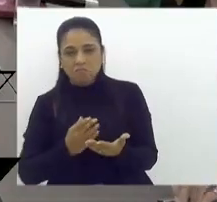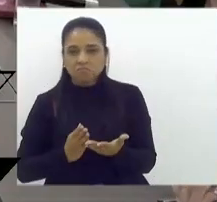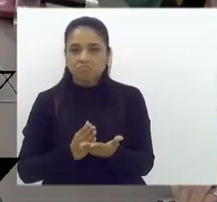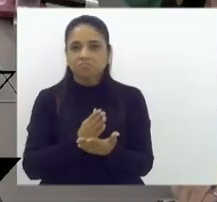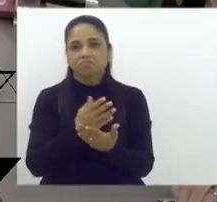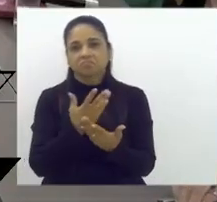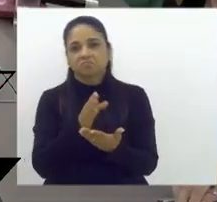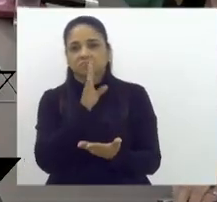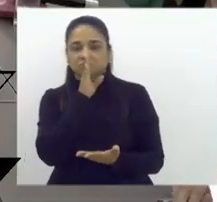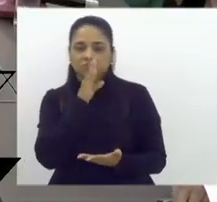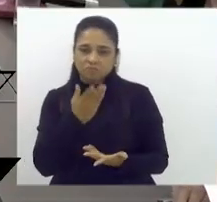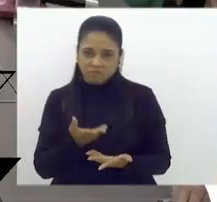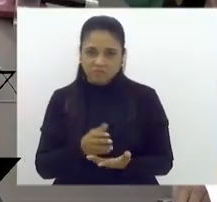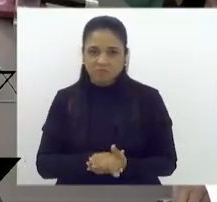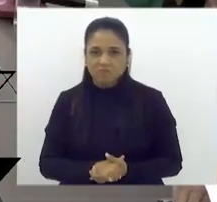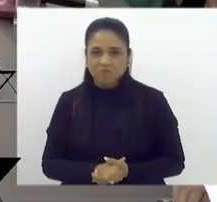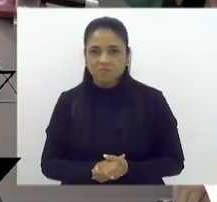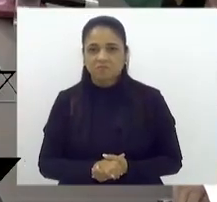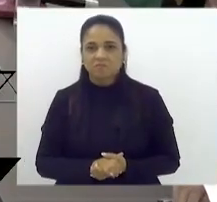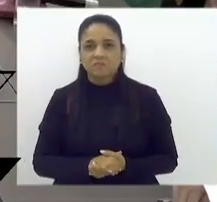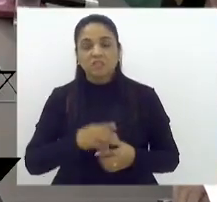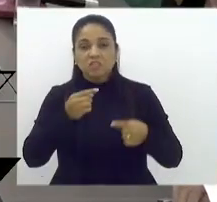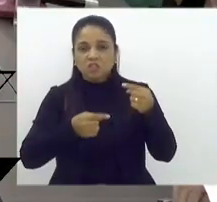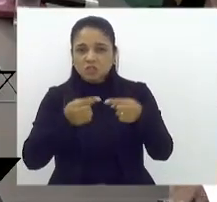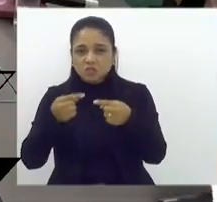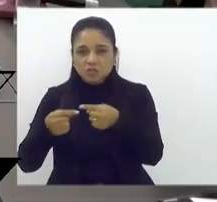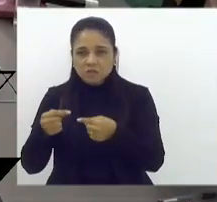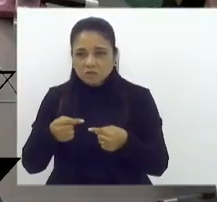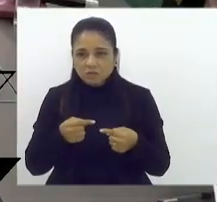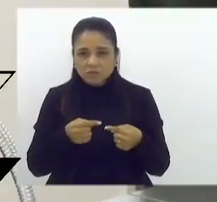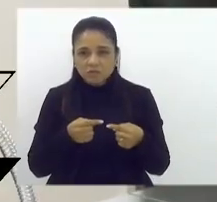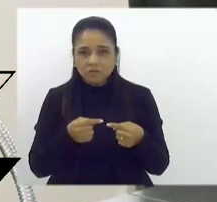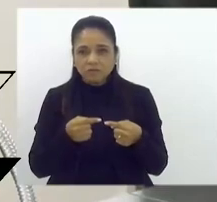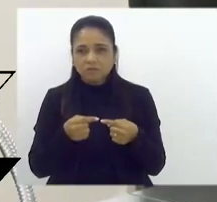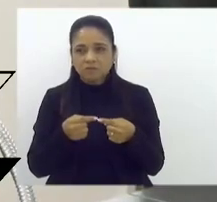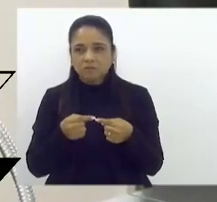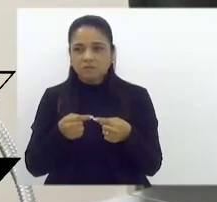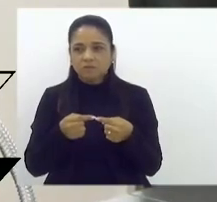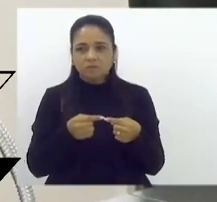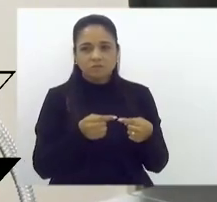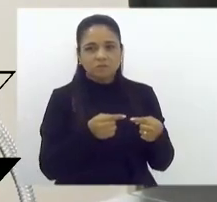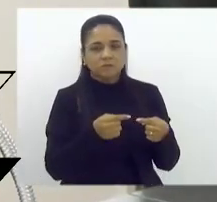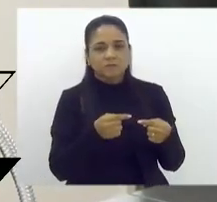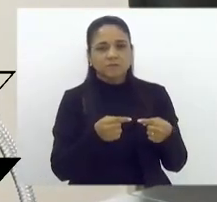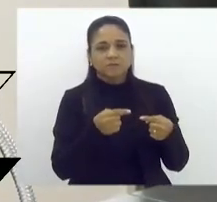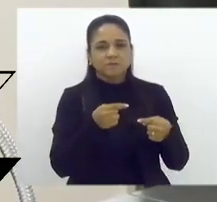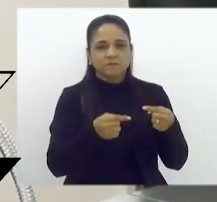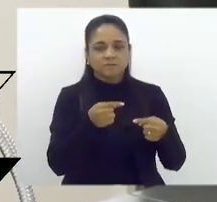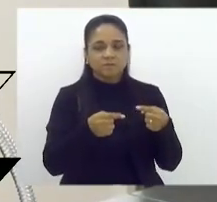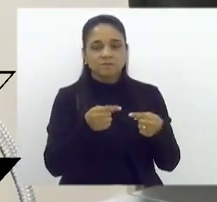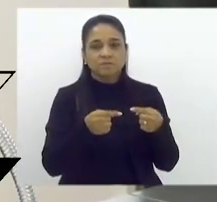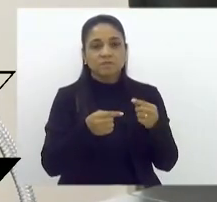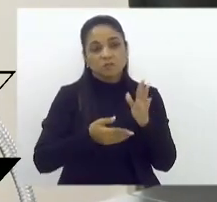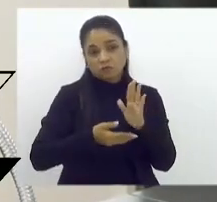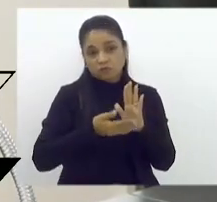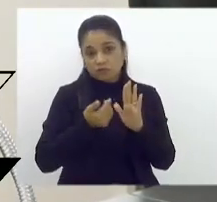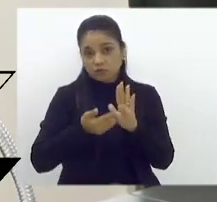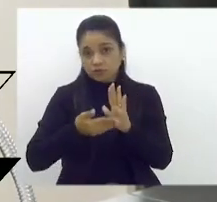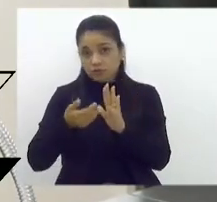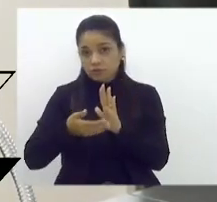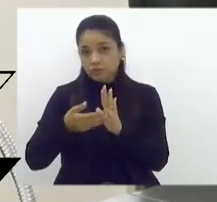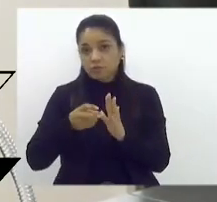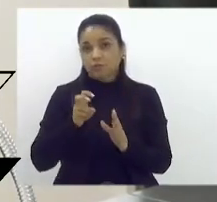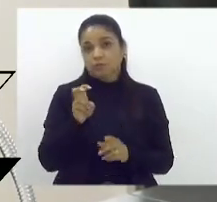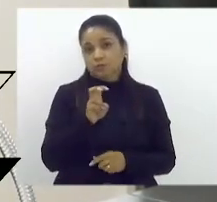bloco. Algum em discussão? E aí, obviamente, eu estou aqui retirando os